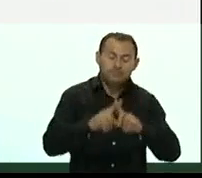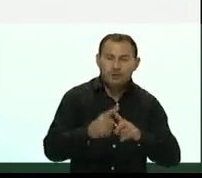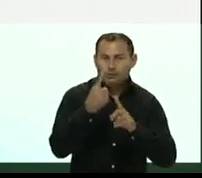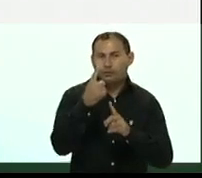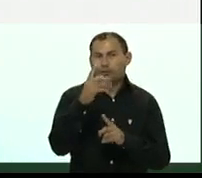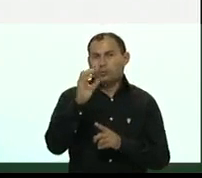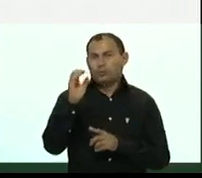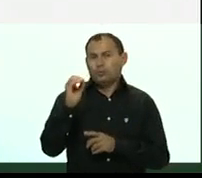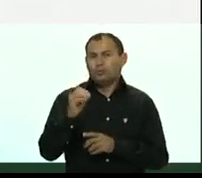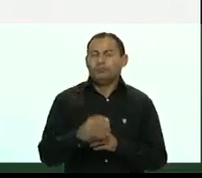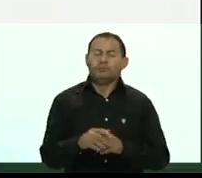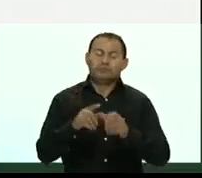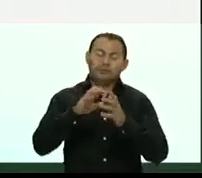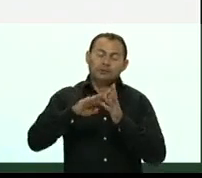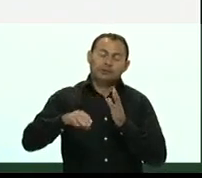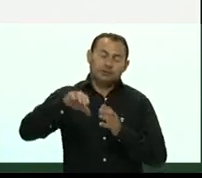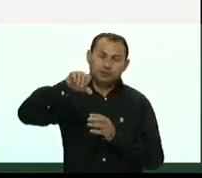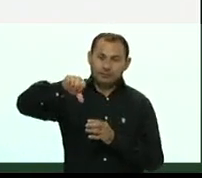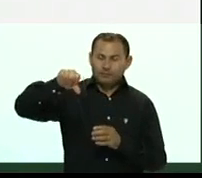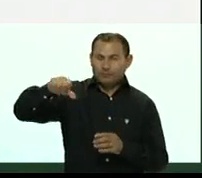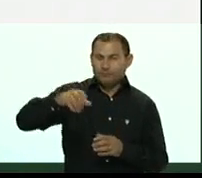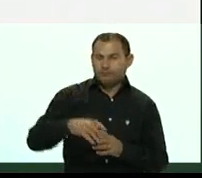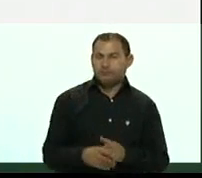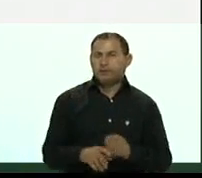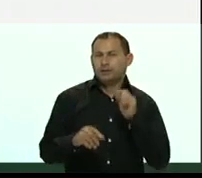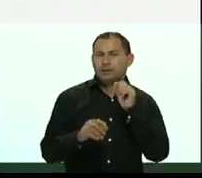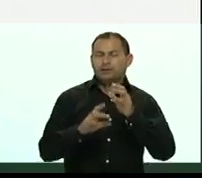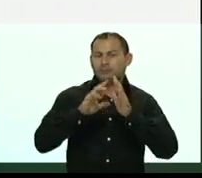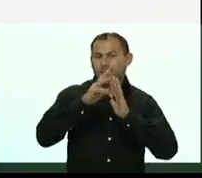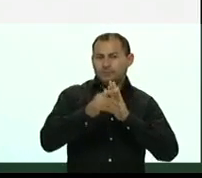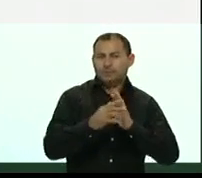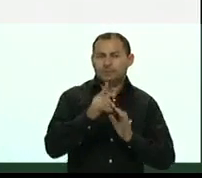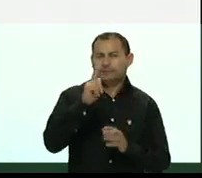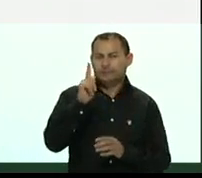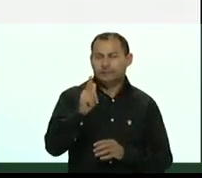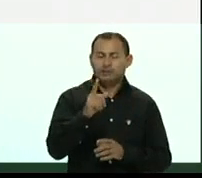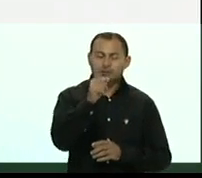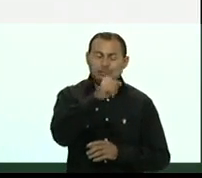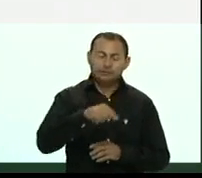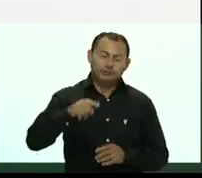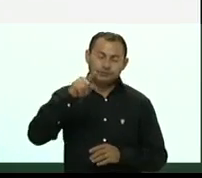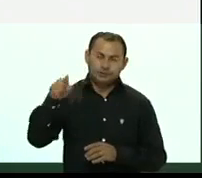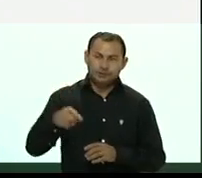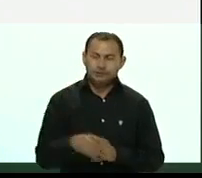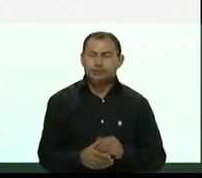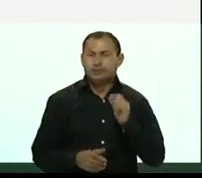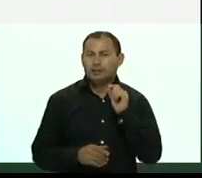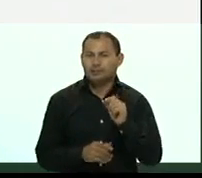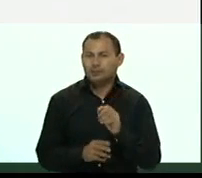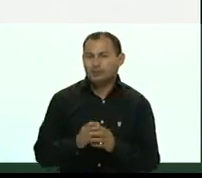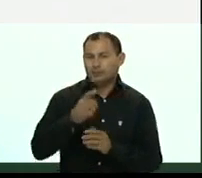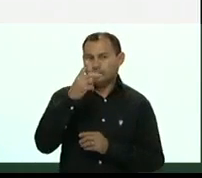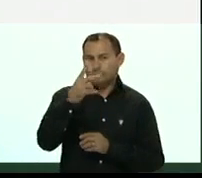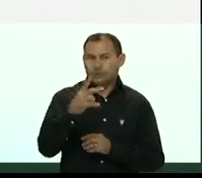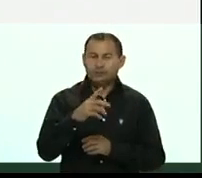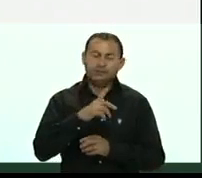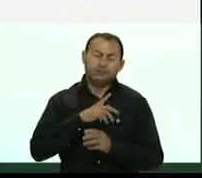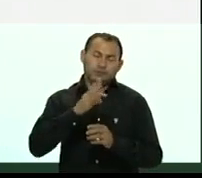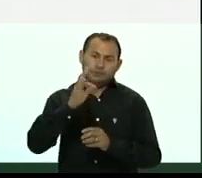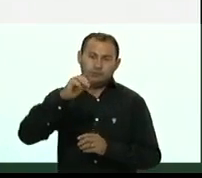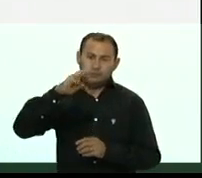subtrai o 1 no expoente, fica o 99. Quem é a derivada do meu g de x? O 2